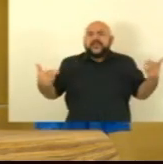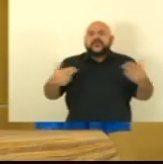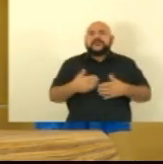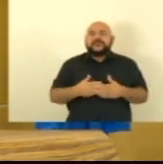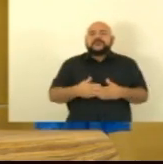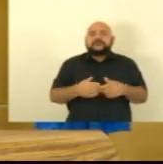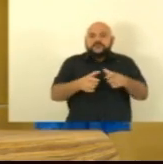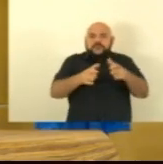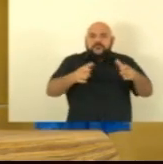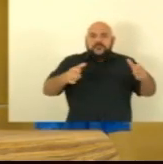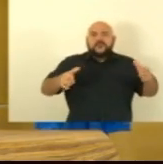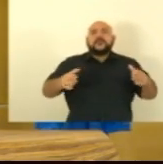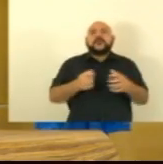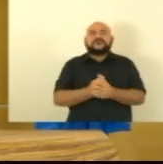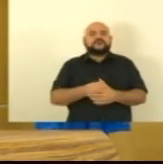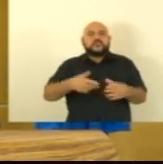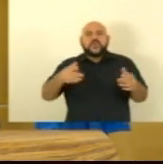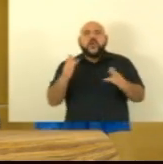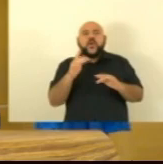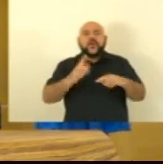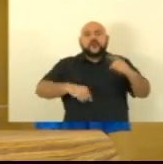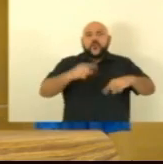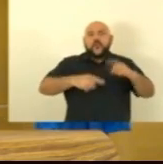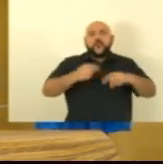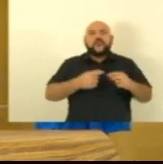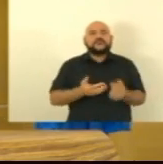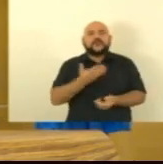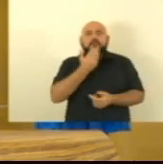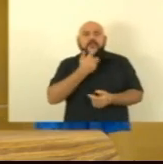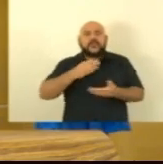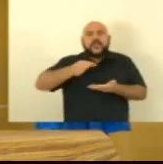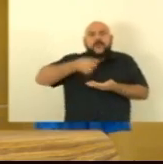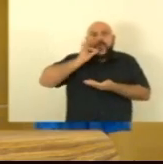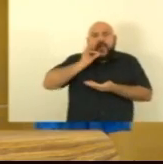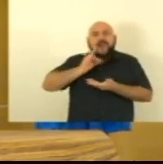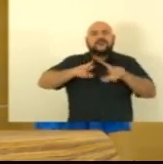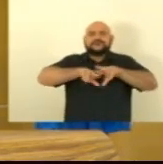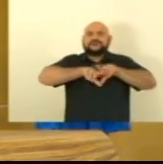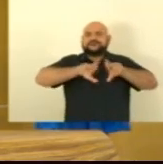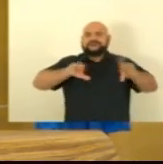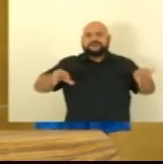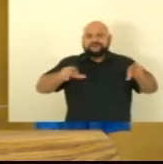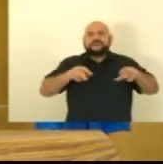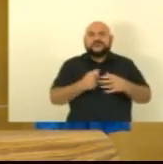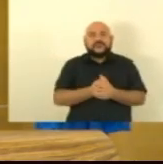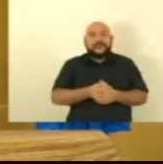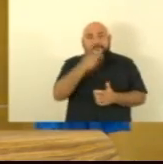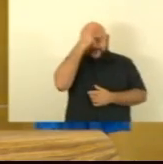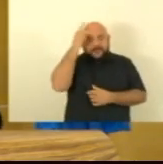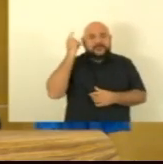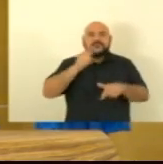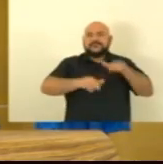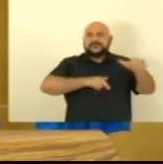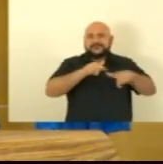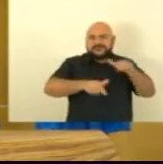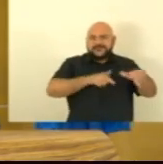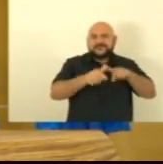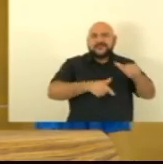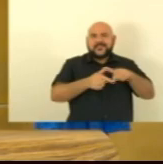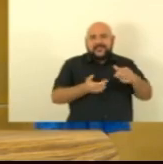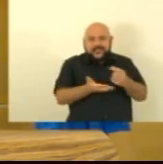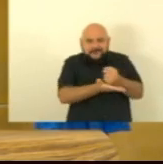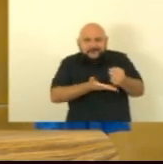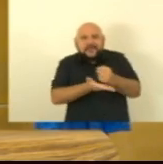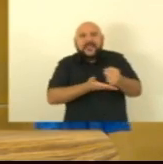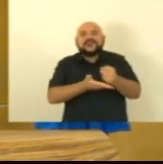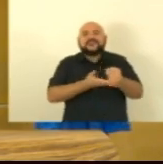de produtos artesanais, e nosso mandato vai sempre apoiar o desenvolvimento econômico do pequeno agricultor na geração de emprego e renda para suas